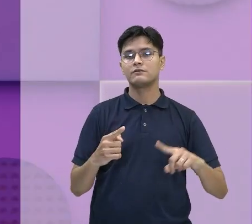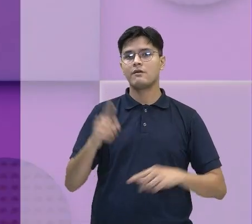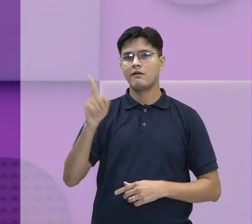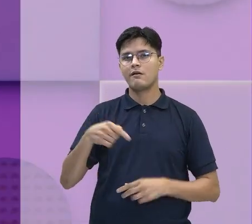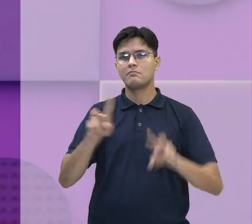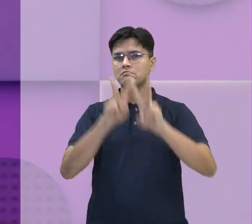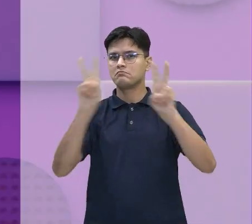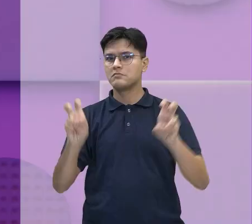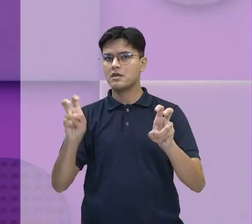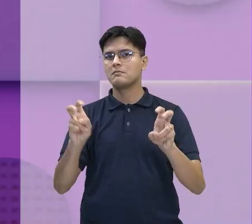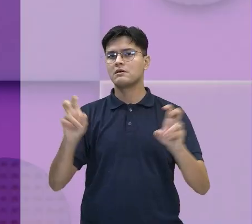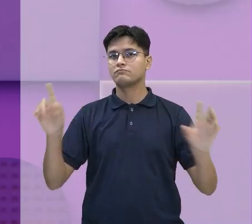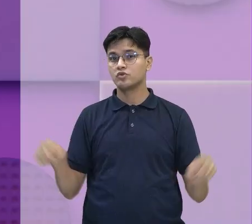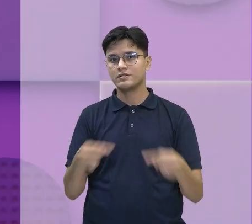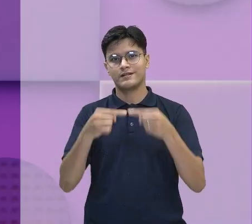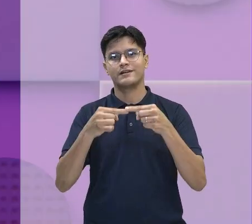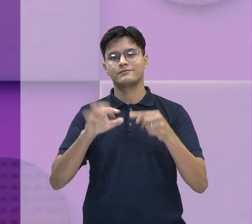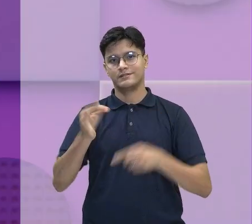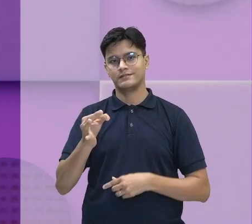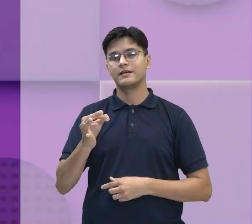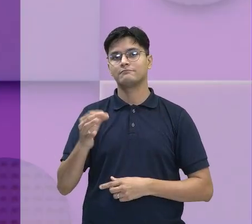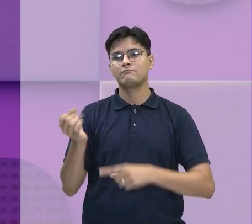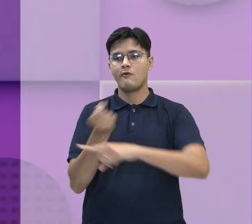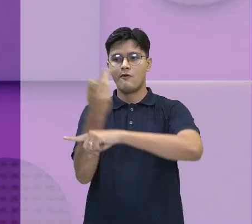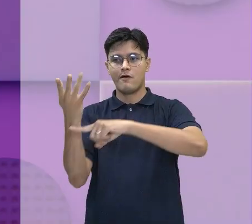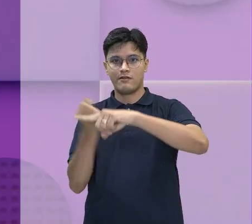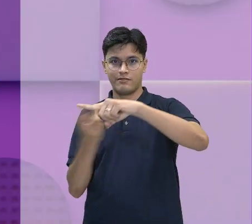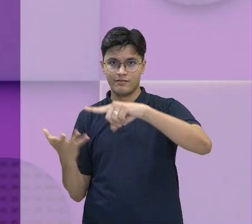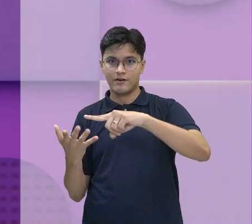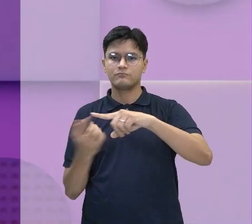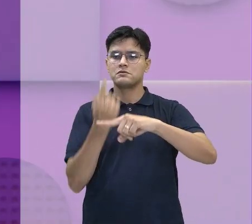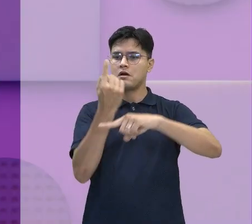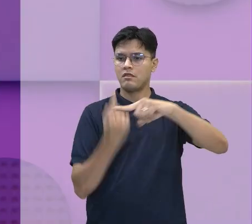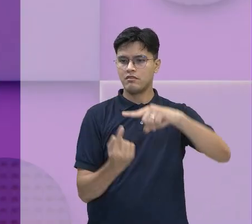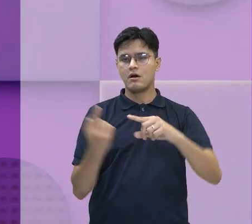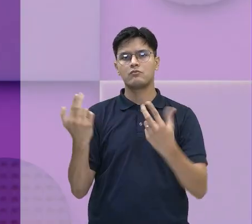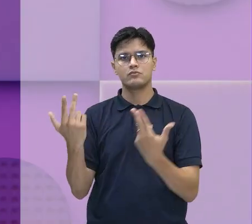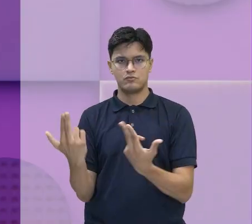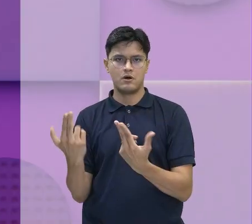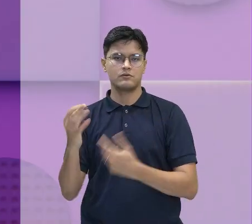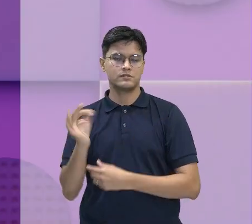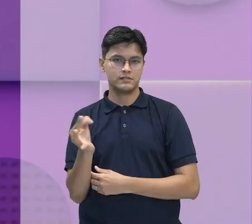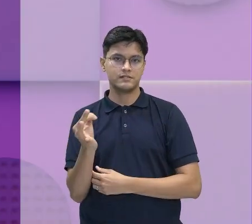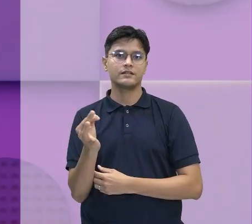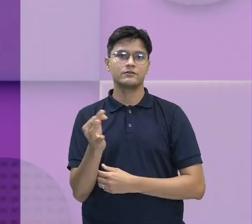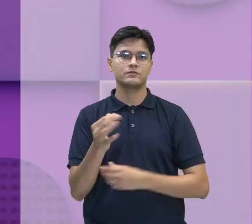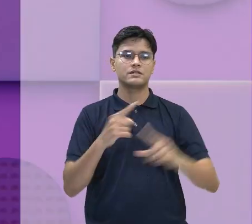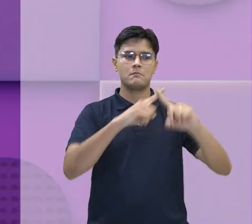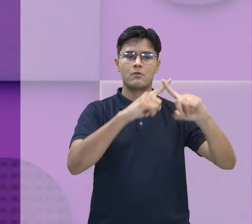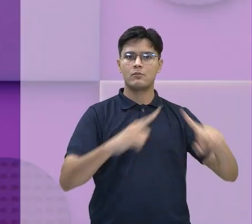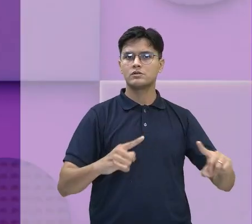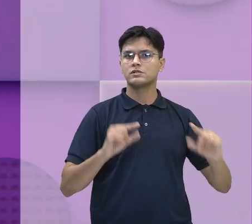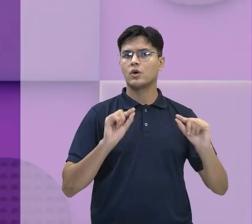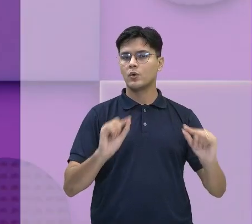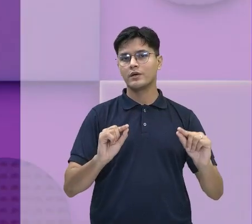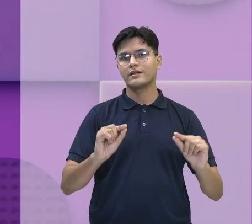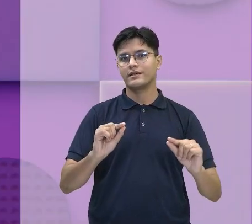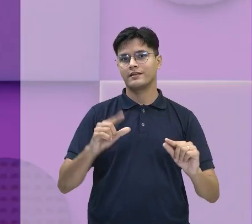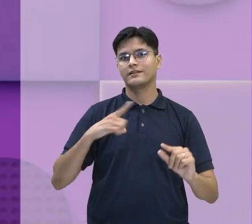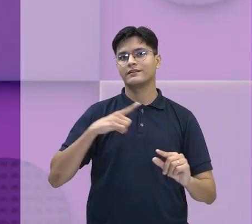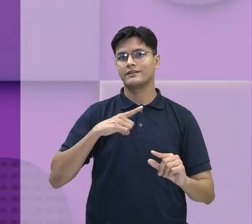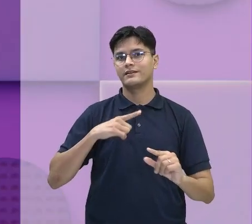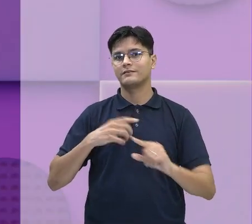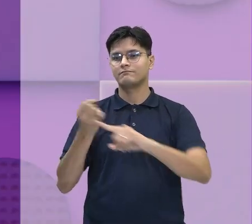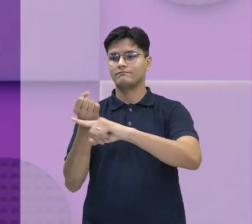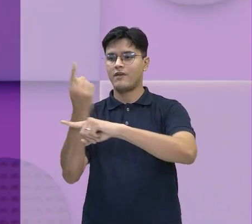ok? Razão é uma fração, nada mais que isso, tá? E a proporção é a operação entre duas razões.